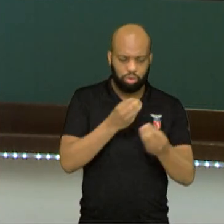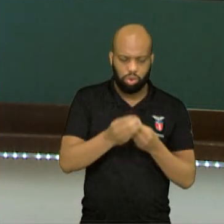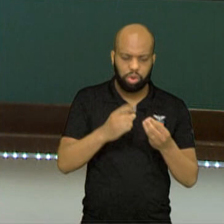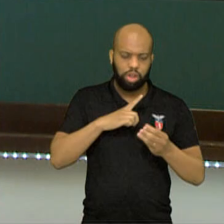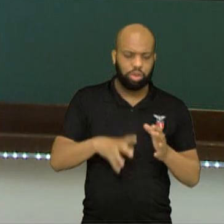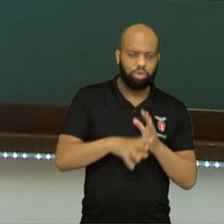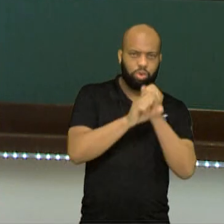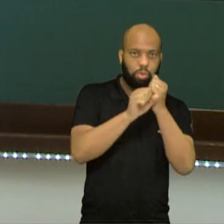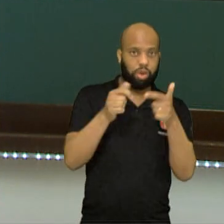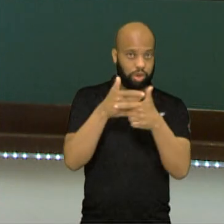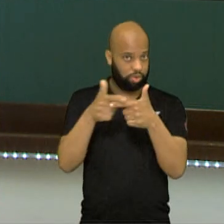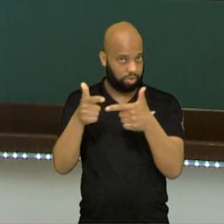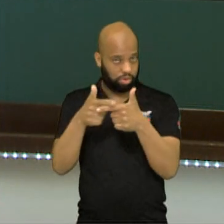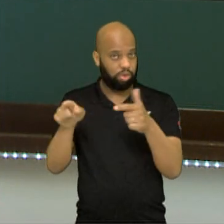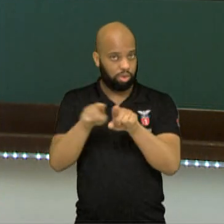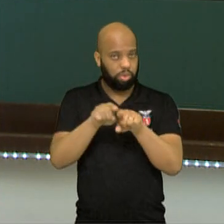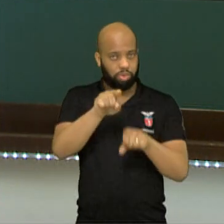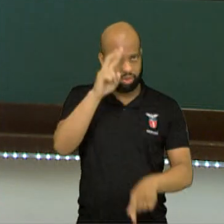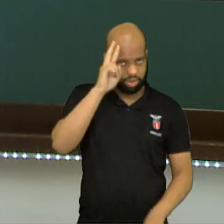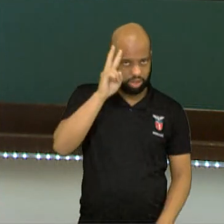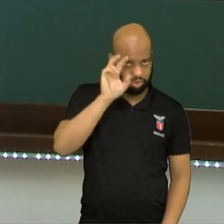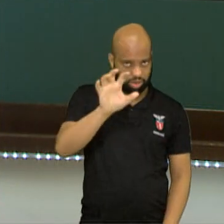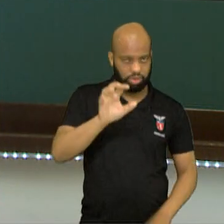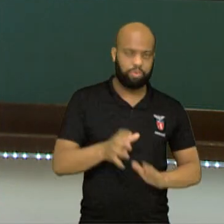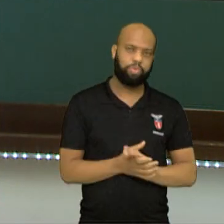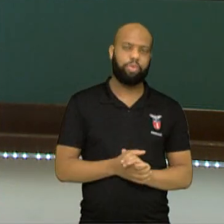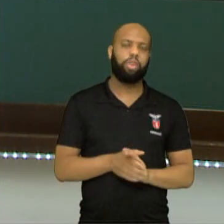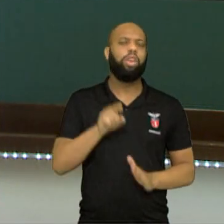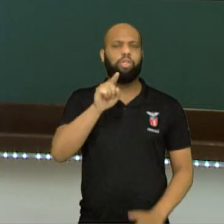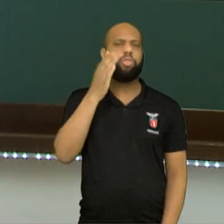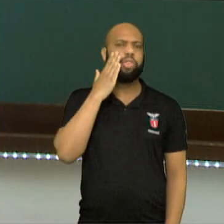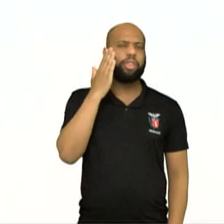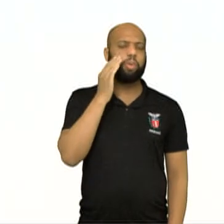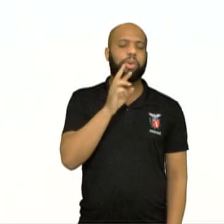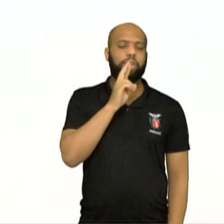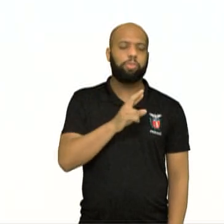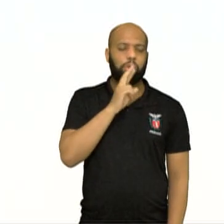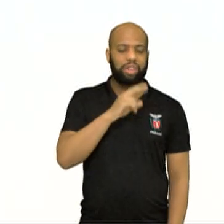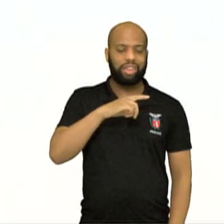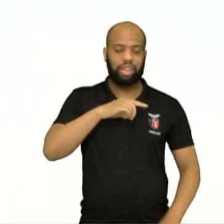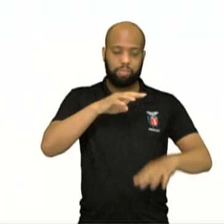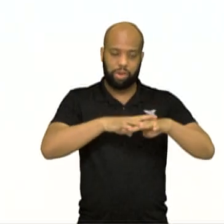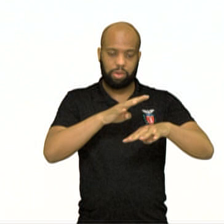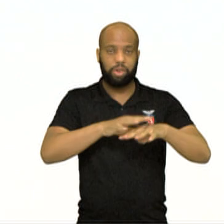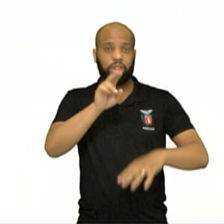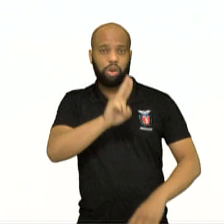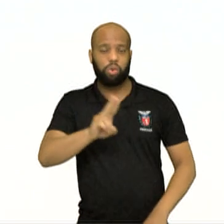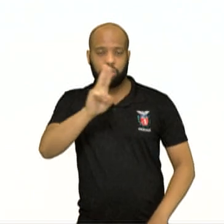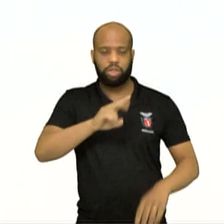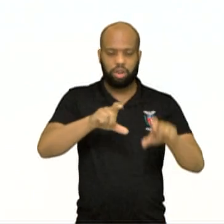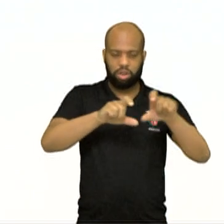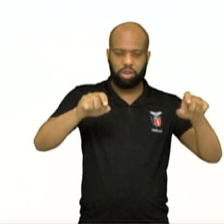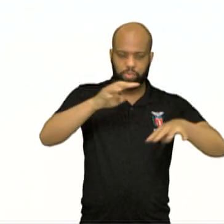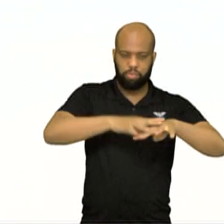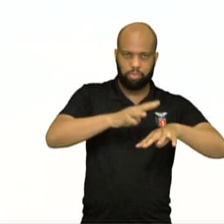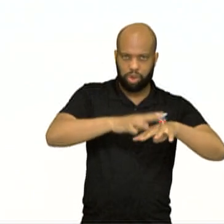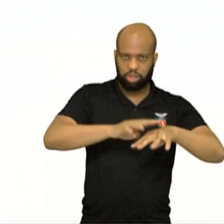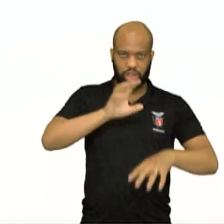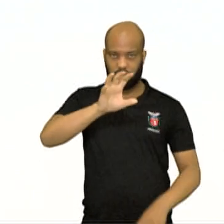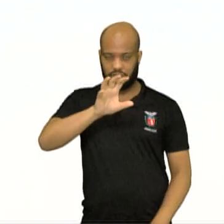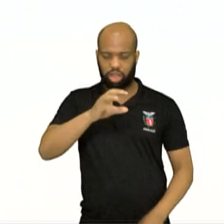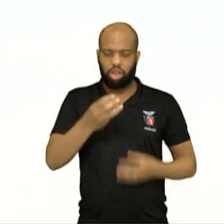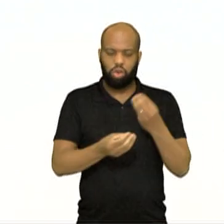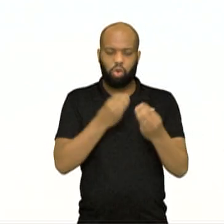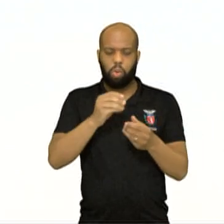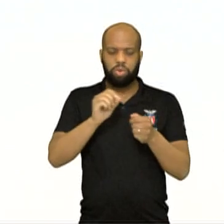somar, quando tem que dividir, lembra-se disso? Você sabe resolver situações e problemas utilizando a equação? Como é que eu faço uma